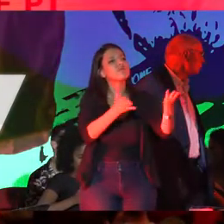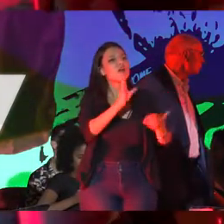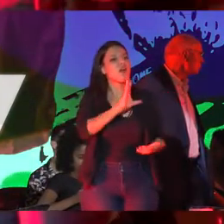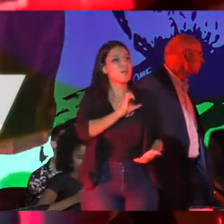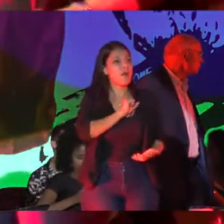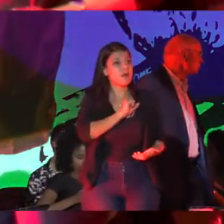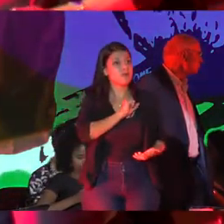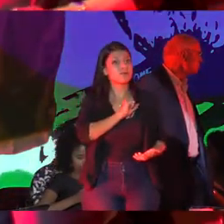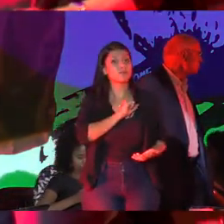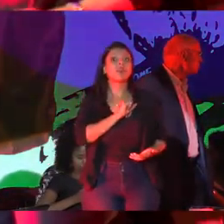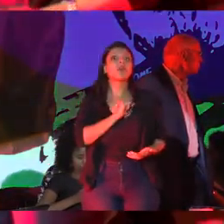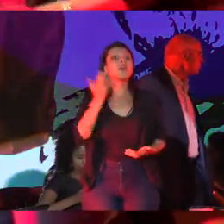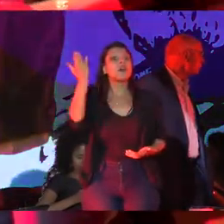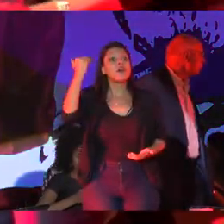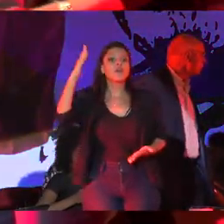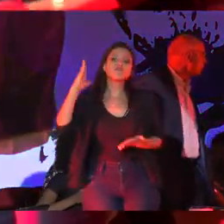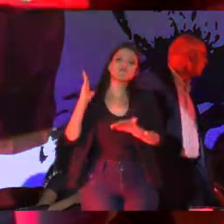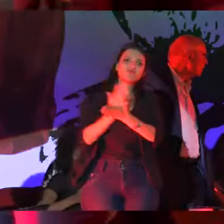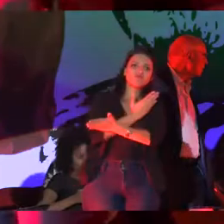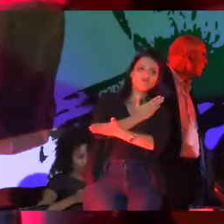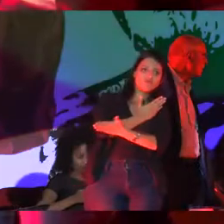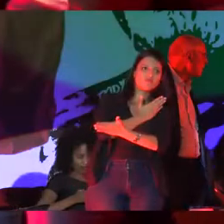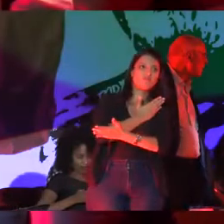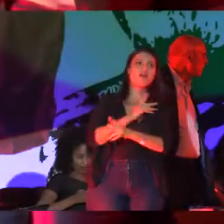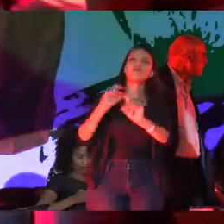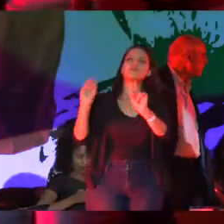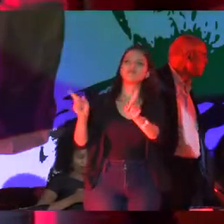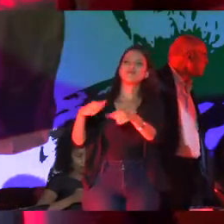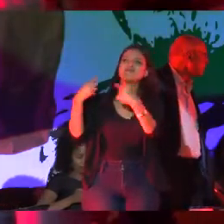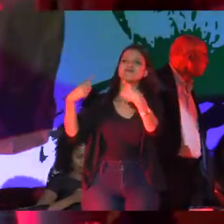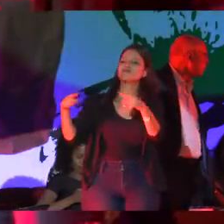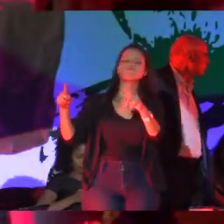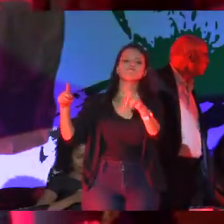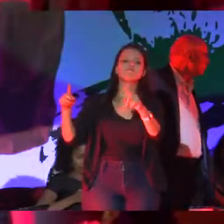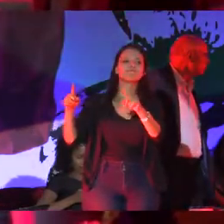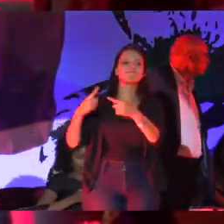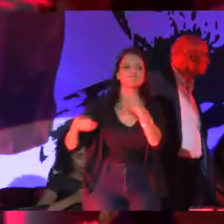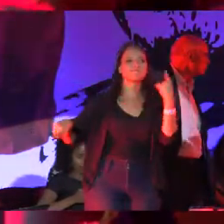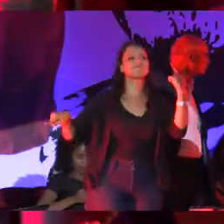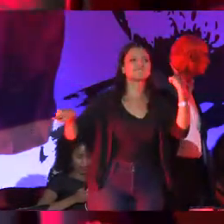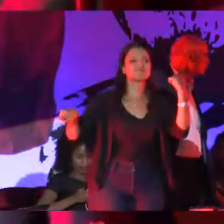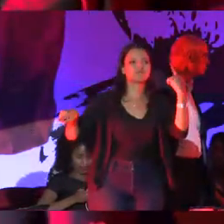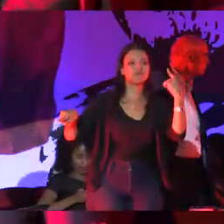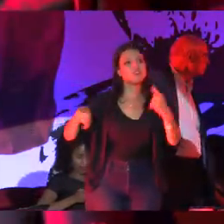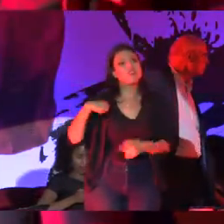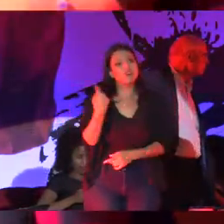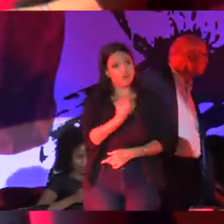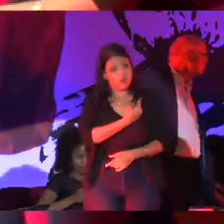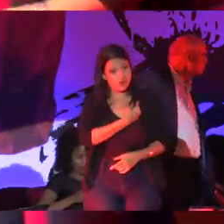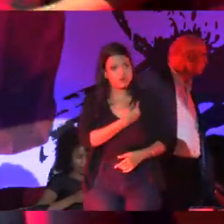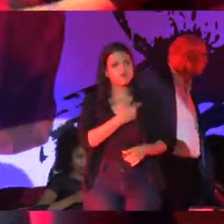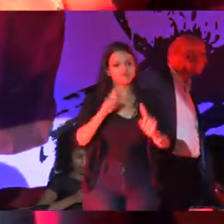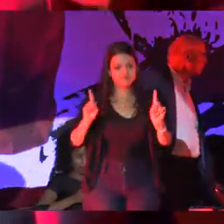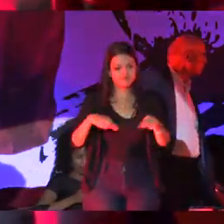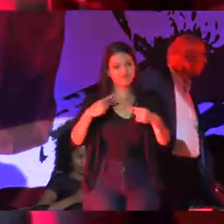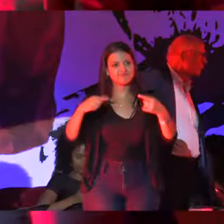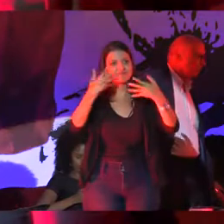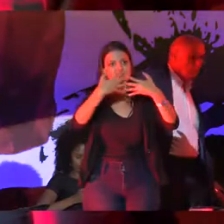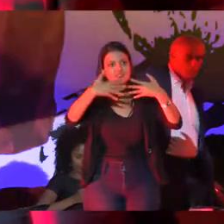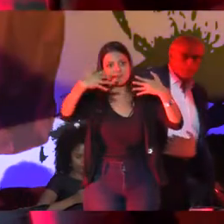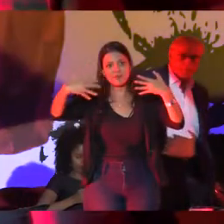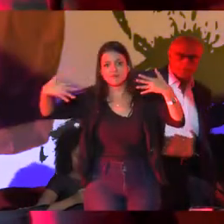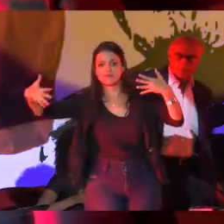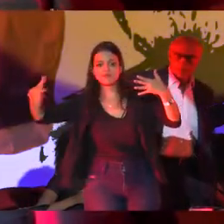da margem, somos a antissinfonia que estorna da estreita pauta da melodia.